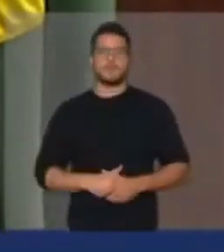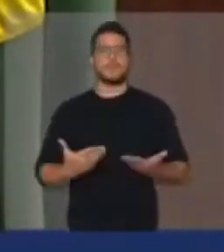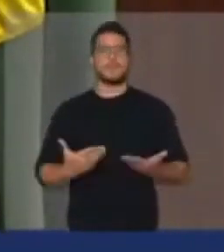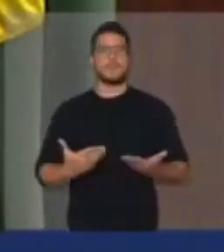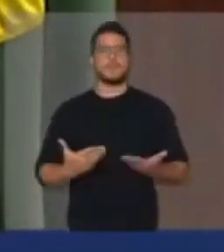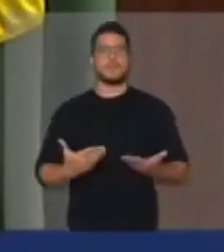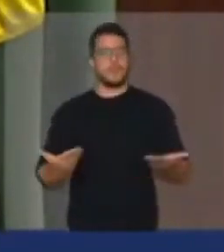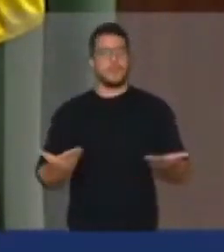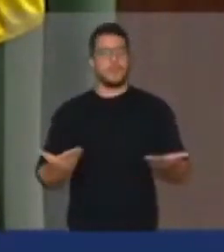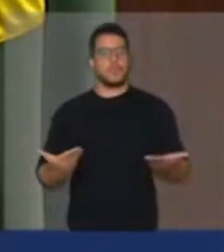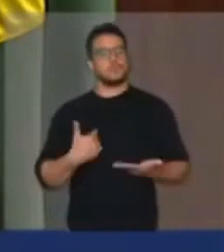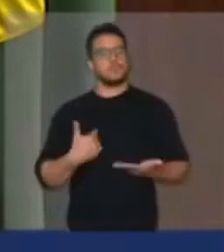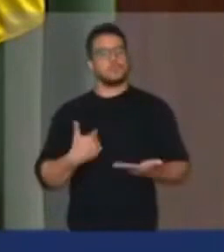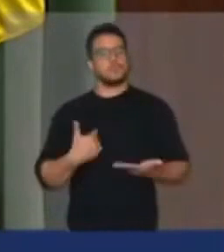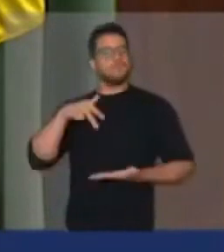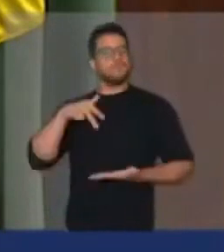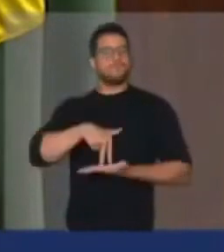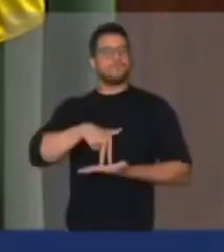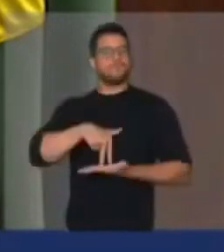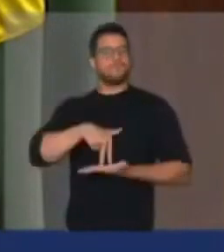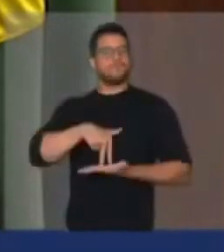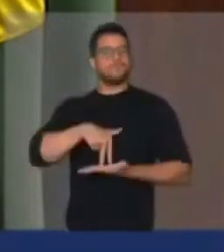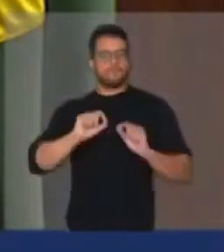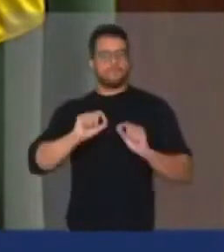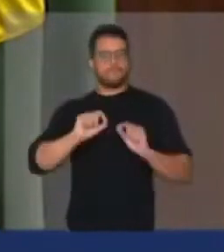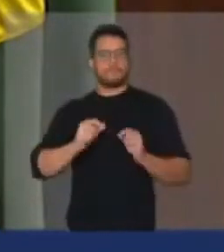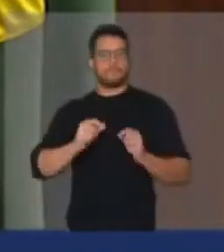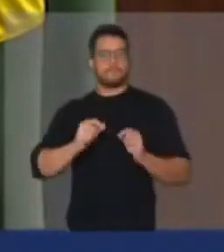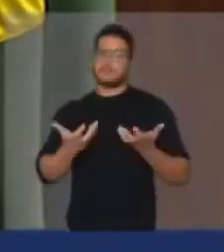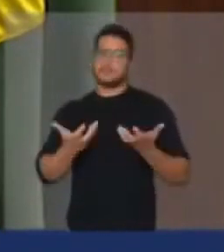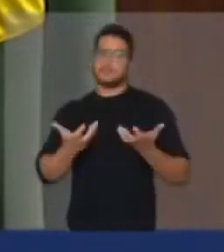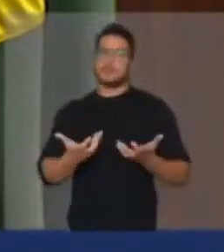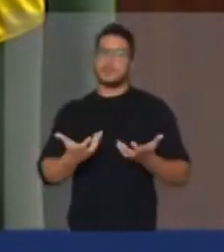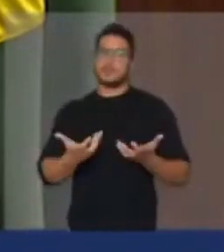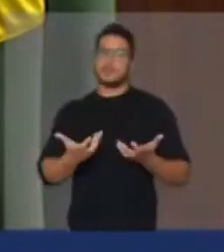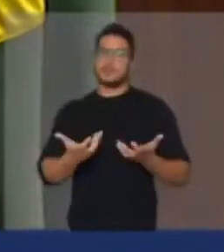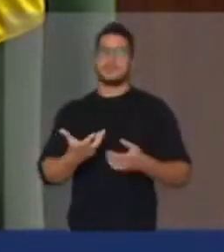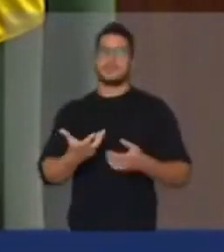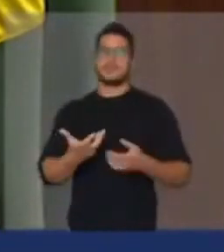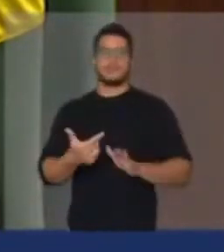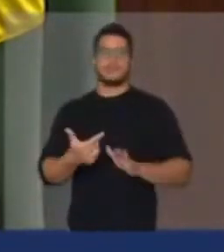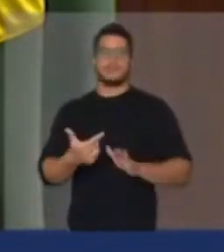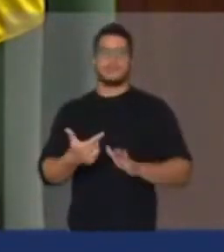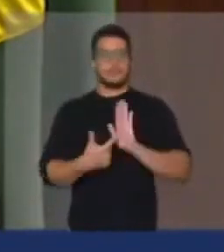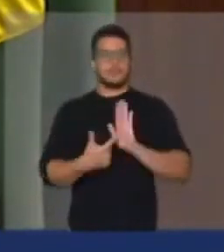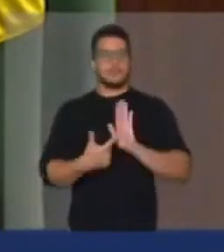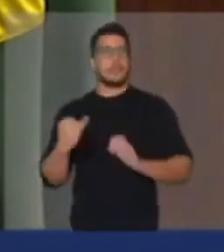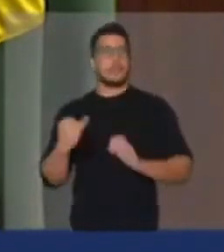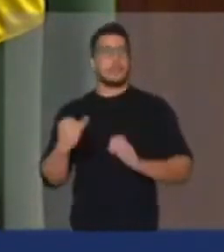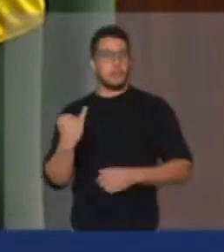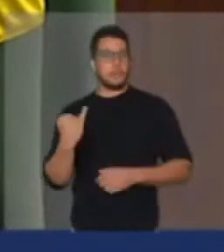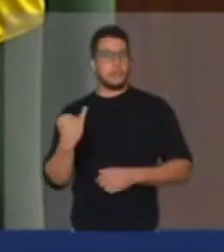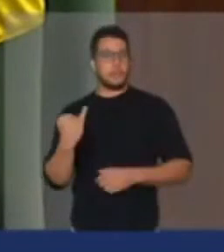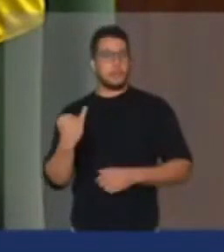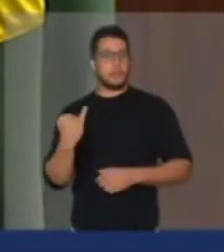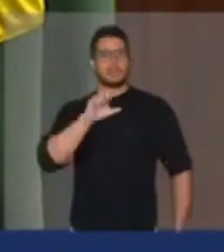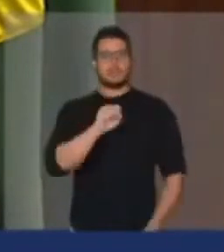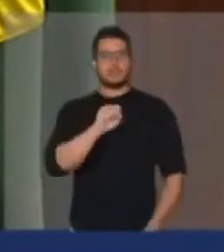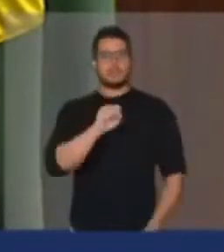a importância da decisão adotada ontem no Tribunal Superior